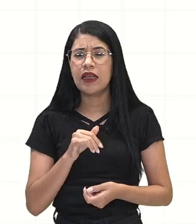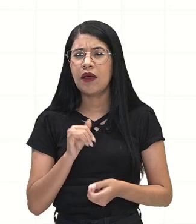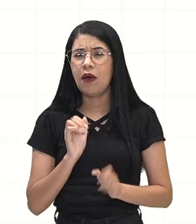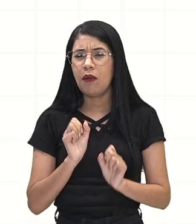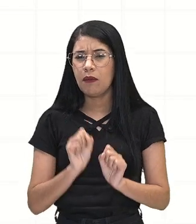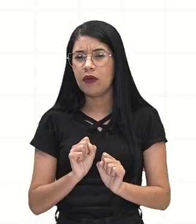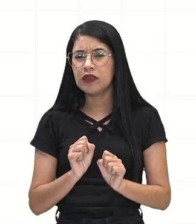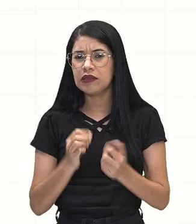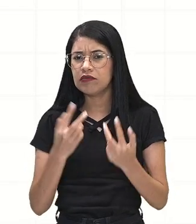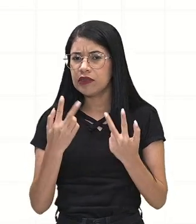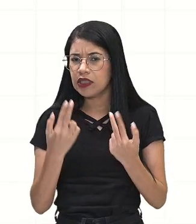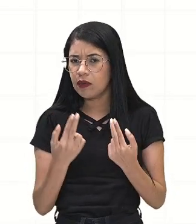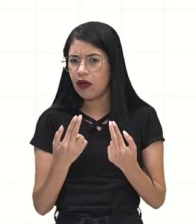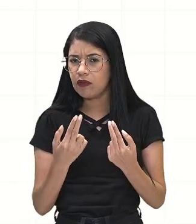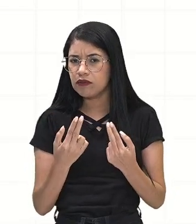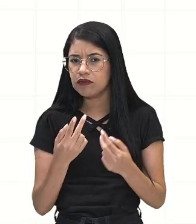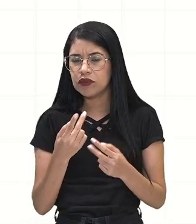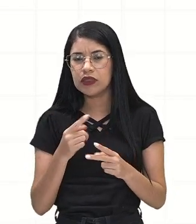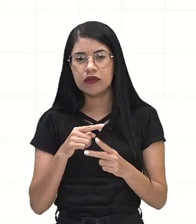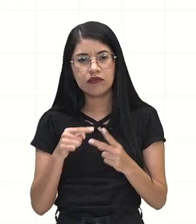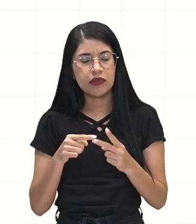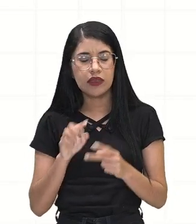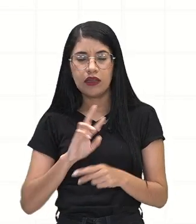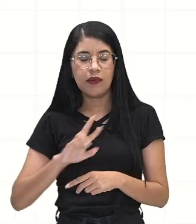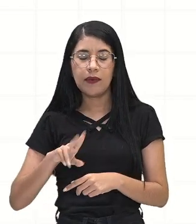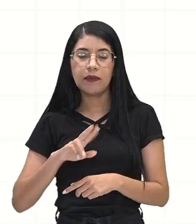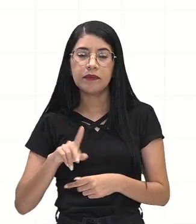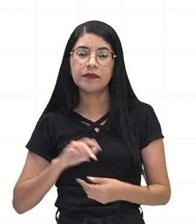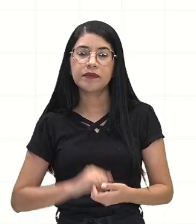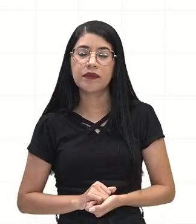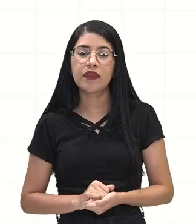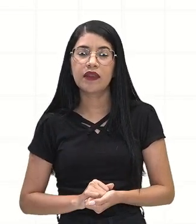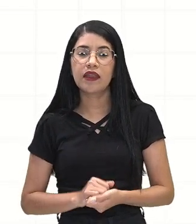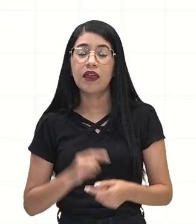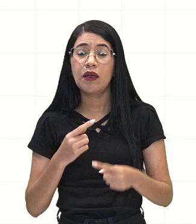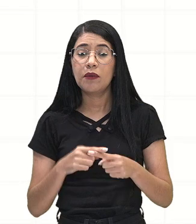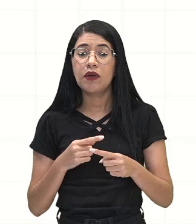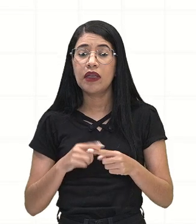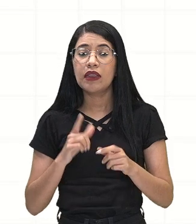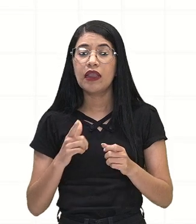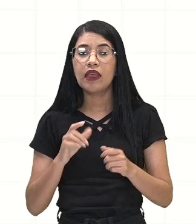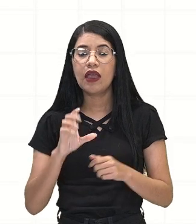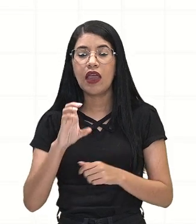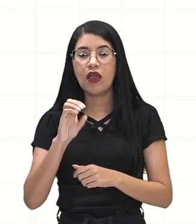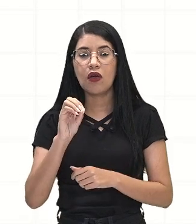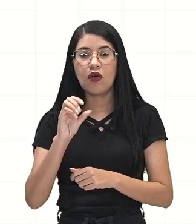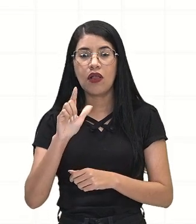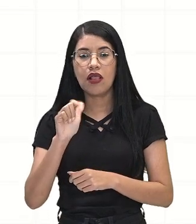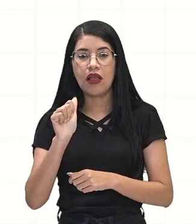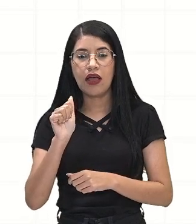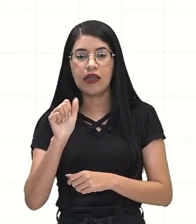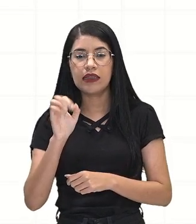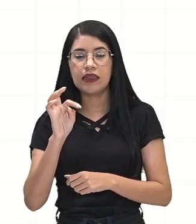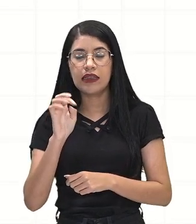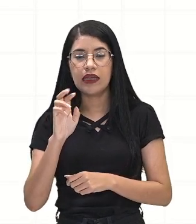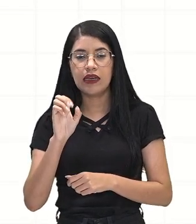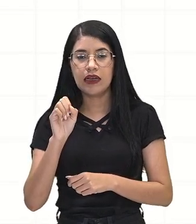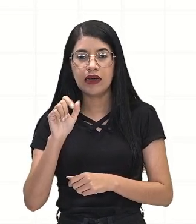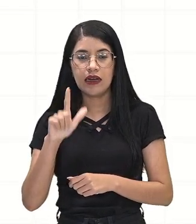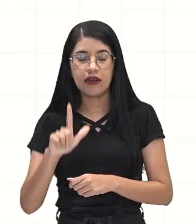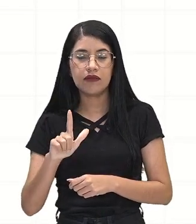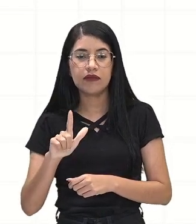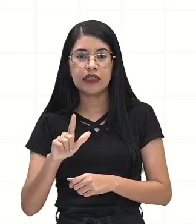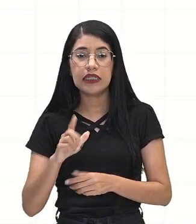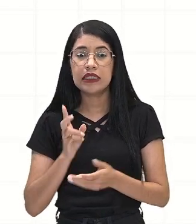eles são iguais? Claro que não, porque eles são ângulos colaterais, tudo bem? E toda vez,